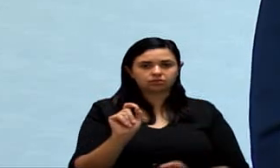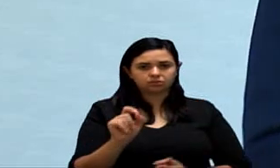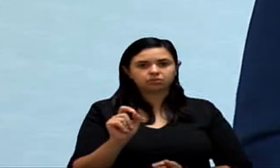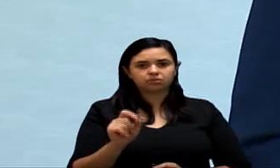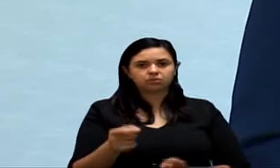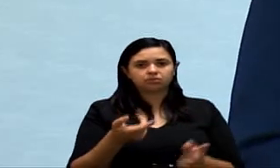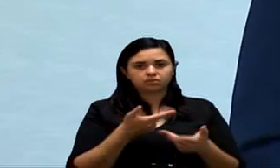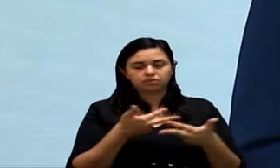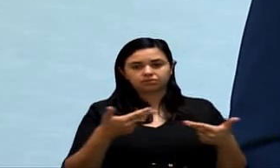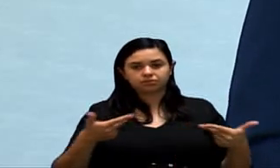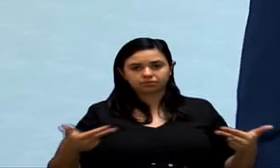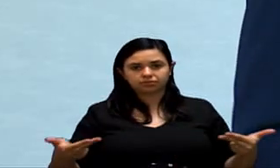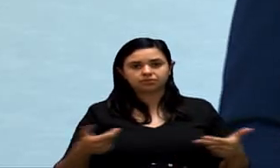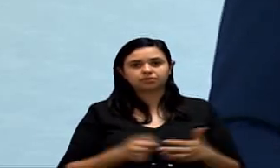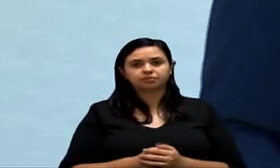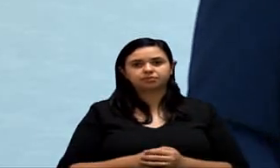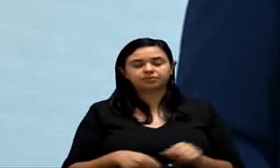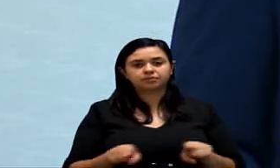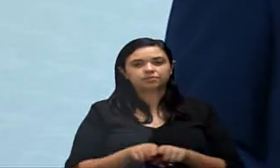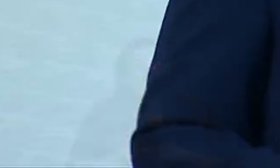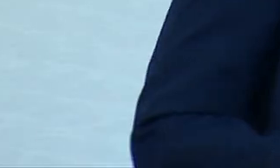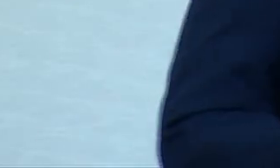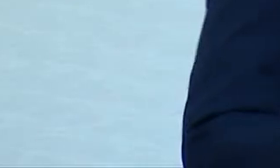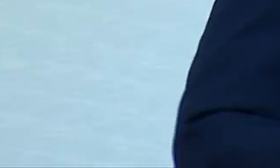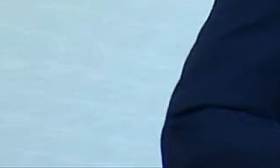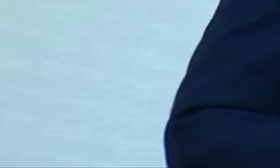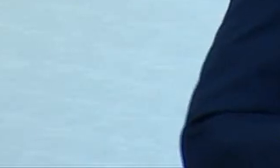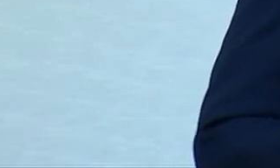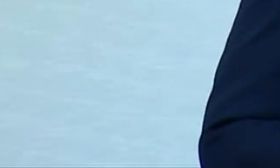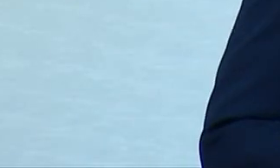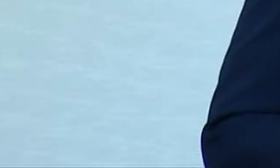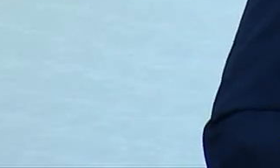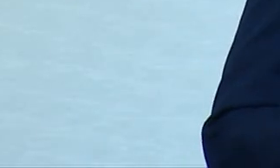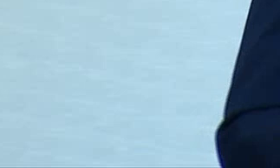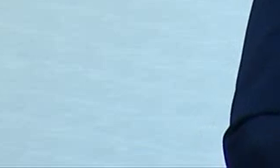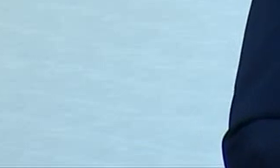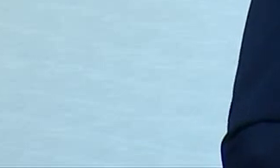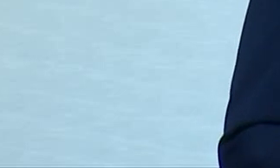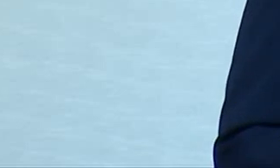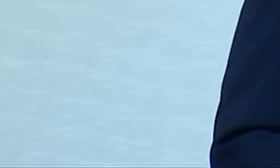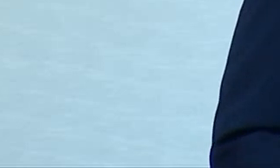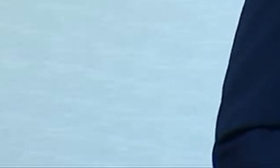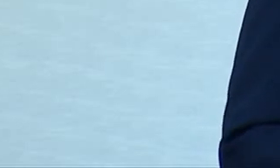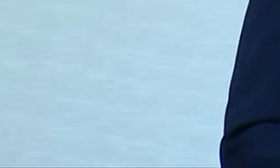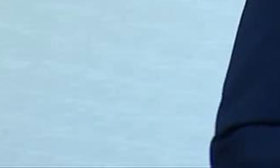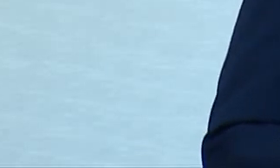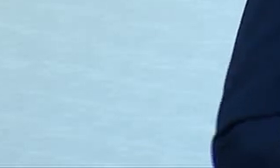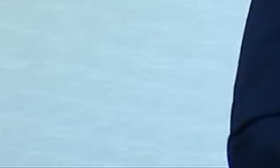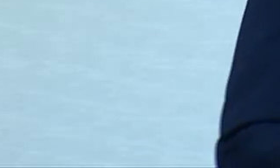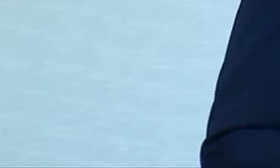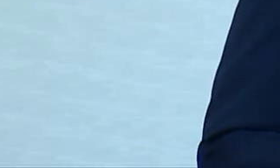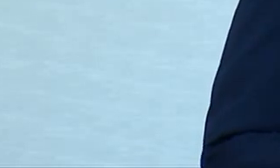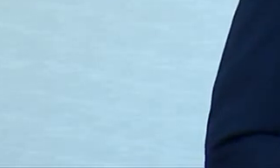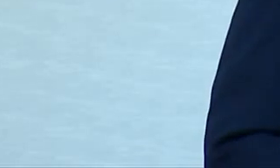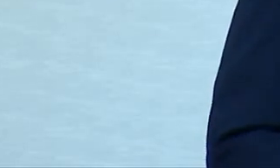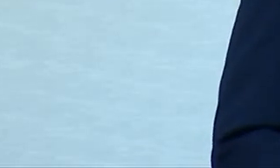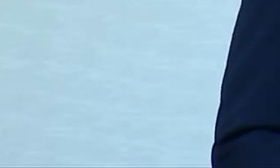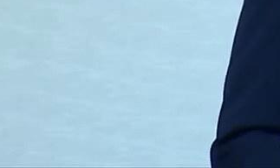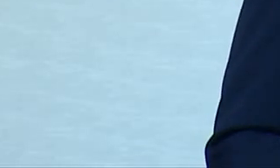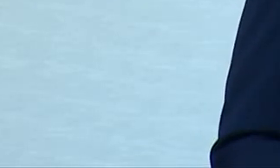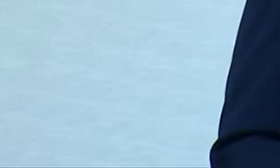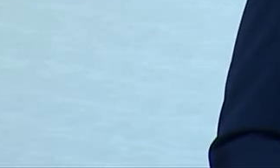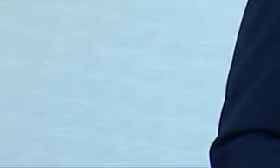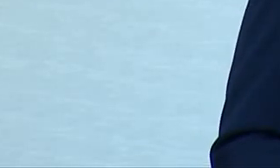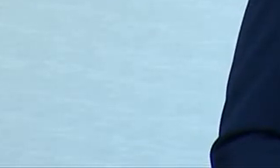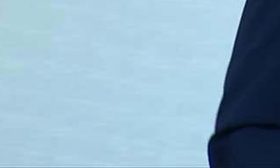essas ações para os servidores e ver se está tendo resultado. Olha, a gente fez uma ação tal, né, com psicólogos,